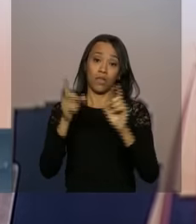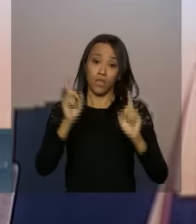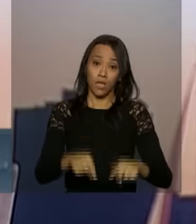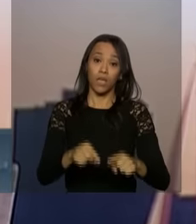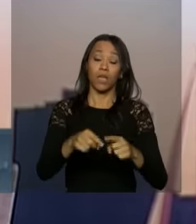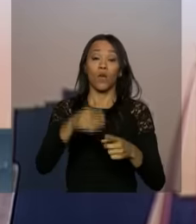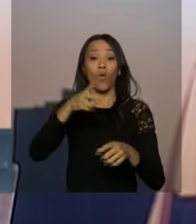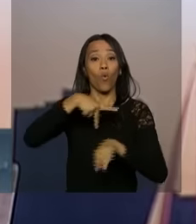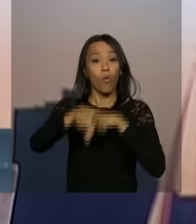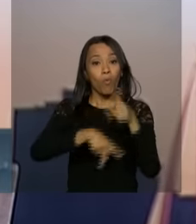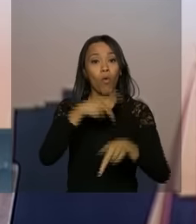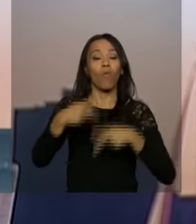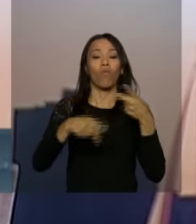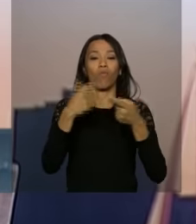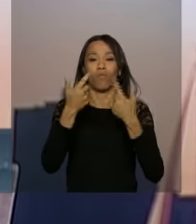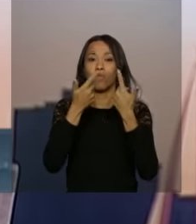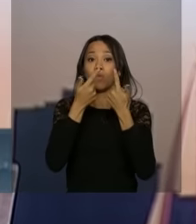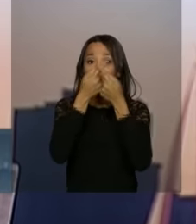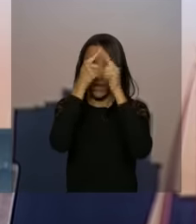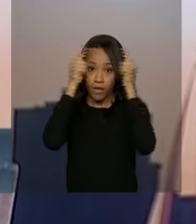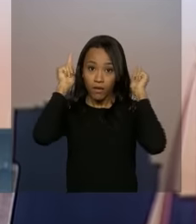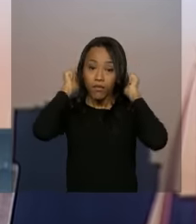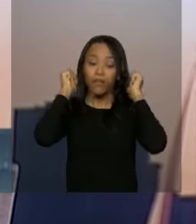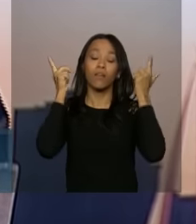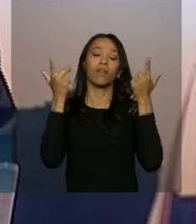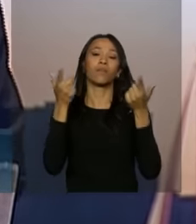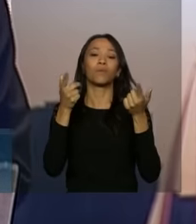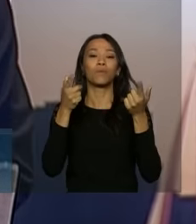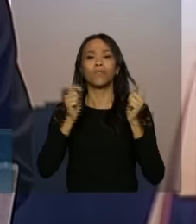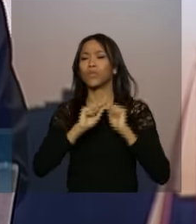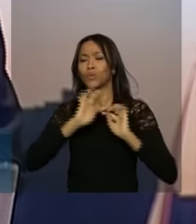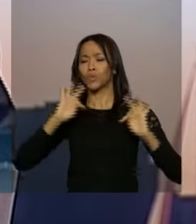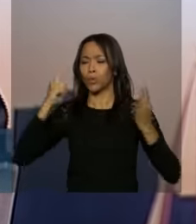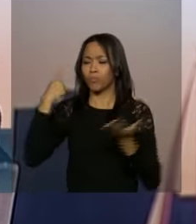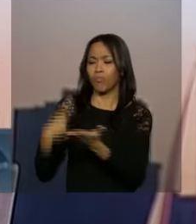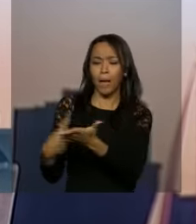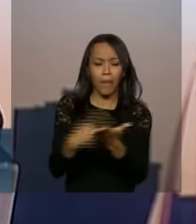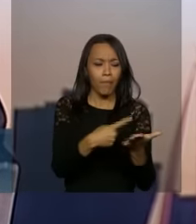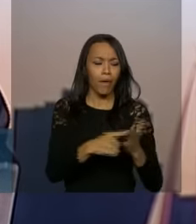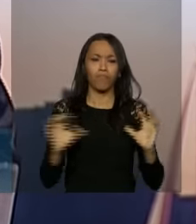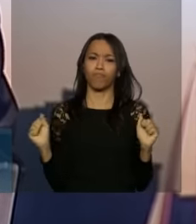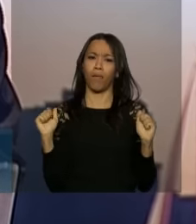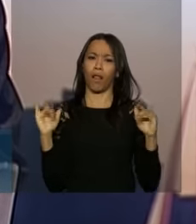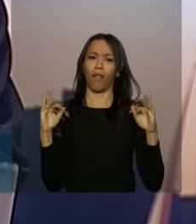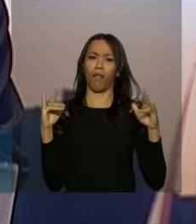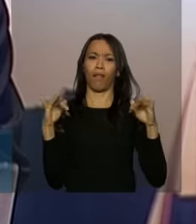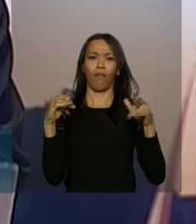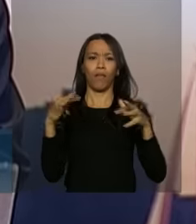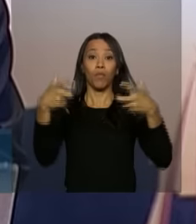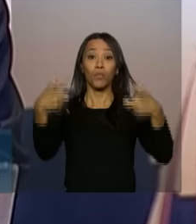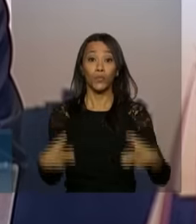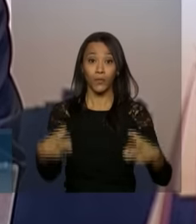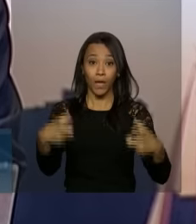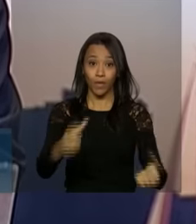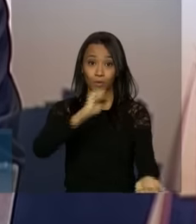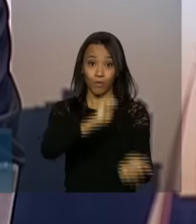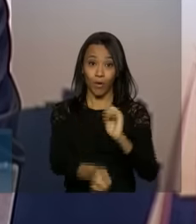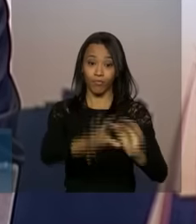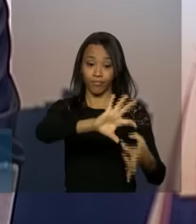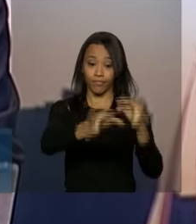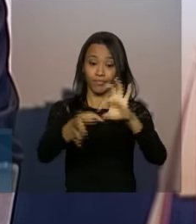gregos, de todas as cidades-estado, se dirigiam para aquele espaço. Por